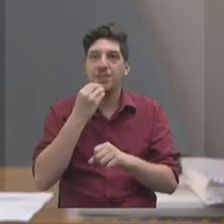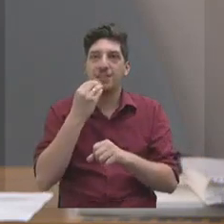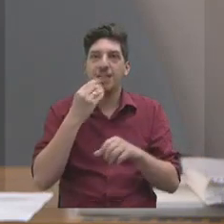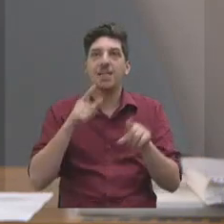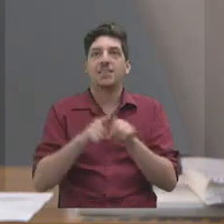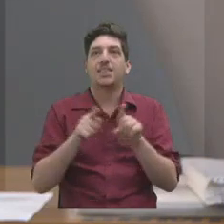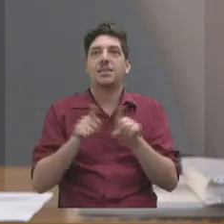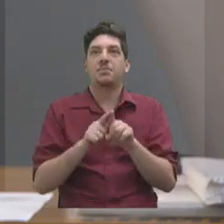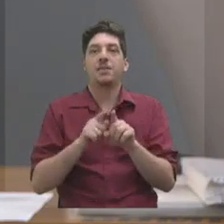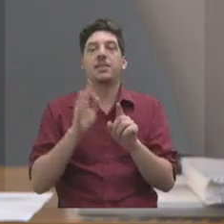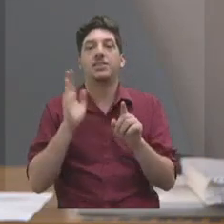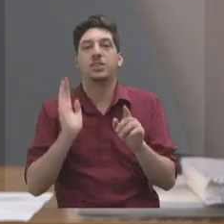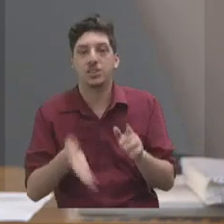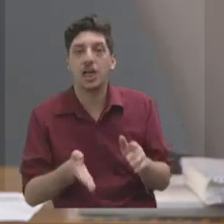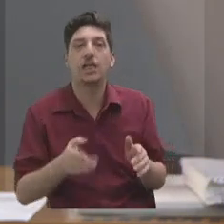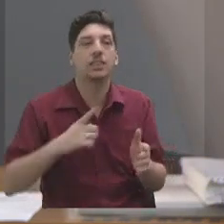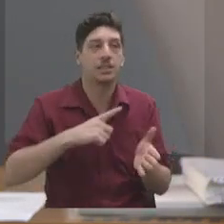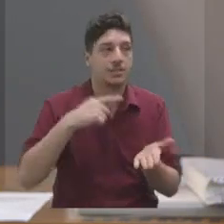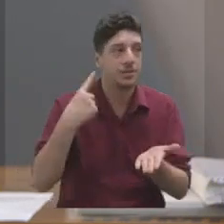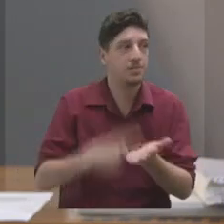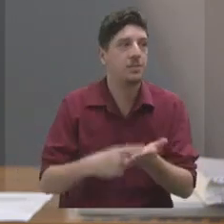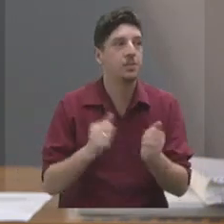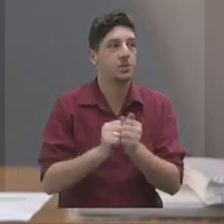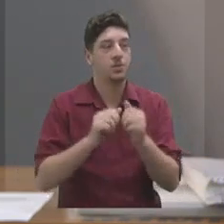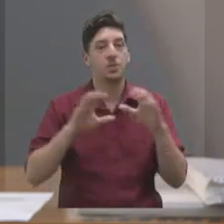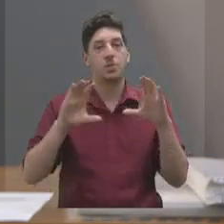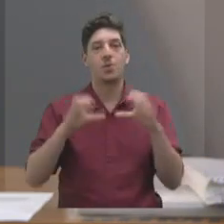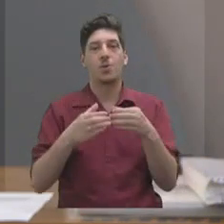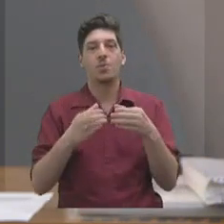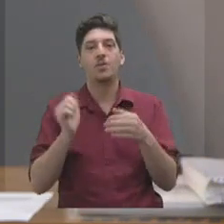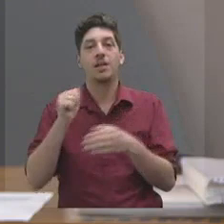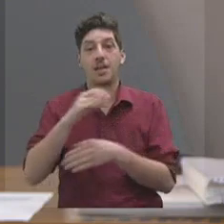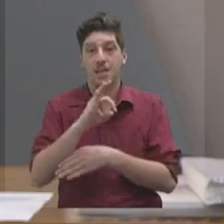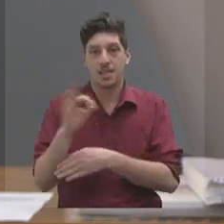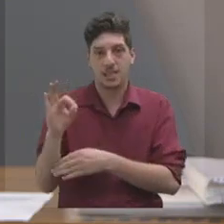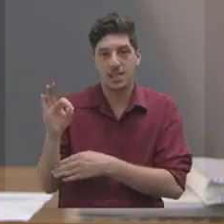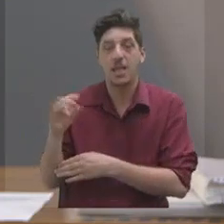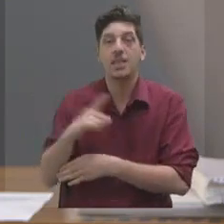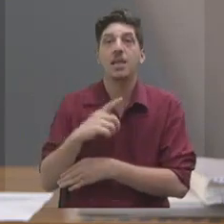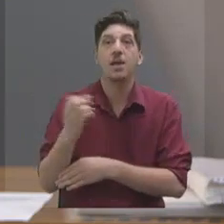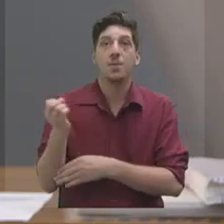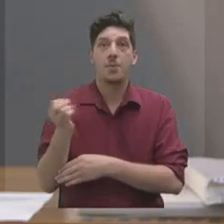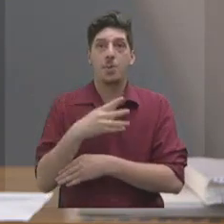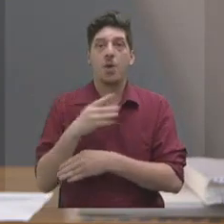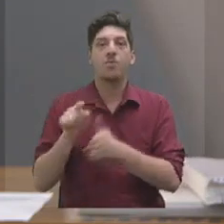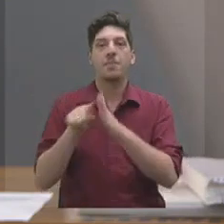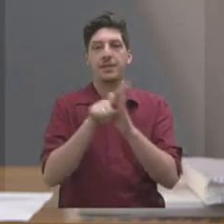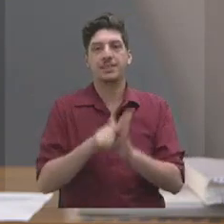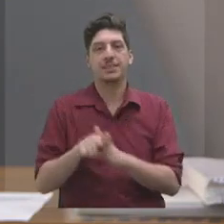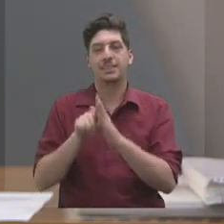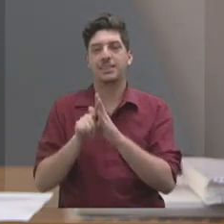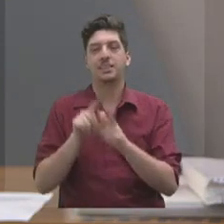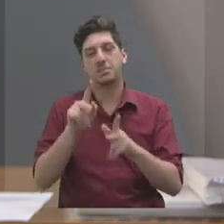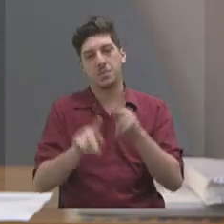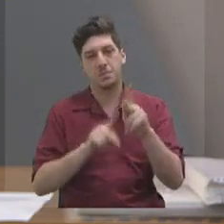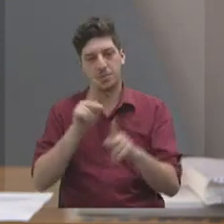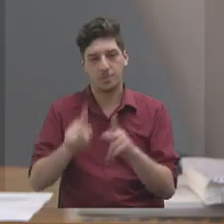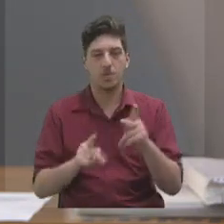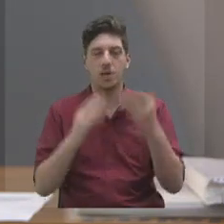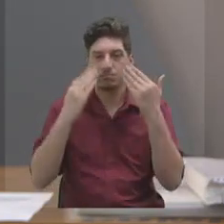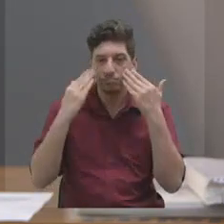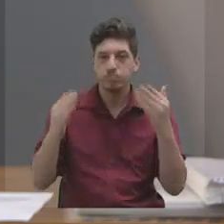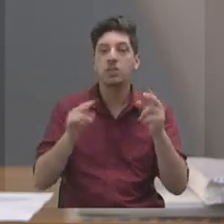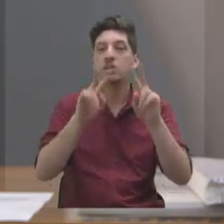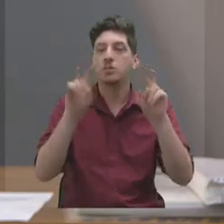né com compromisso da equipe da ANTT né que vai ser feito uma nova consulta pública né em relação a renovação